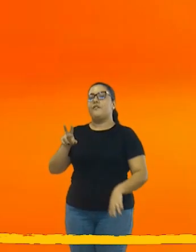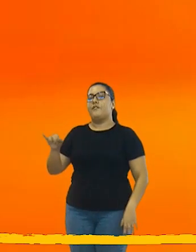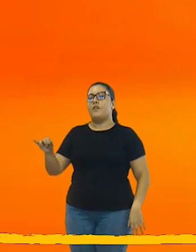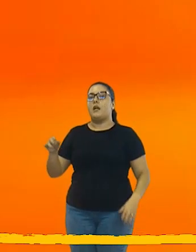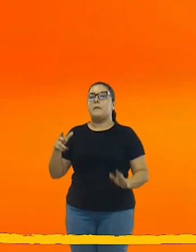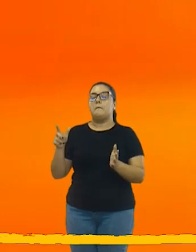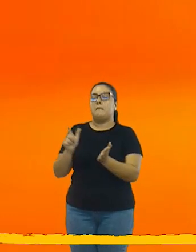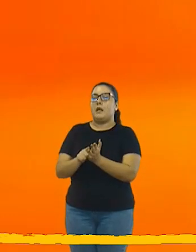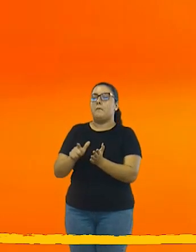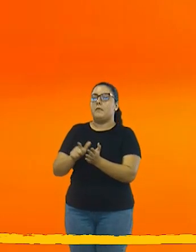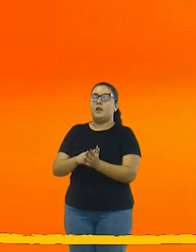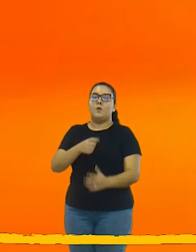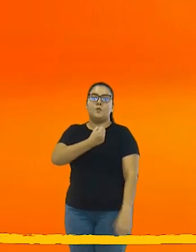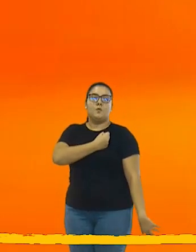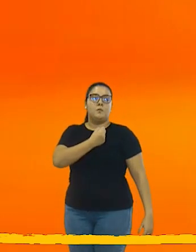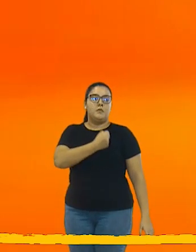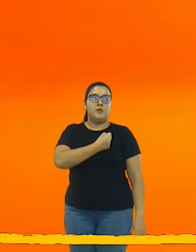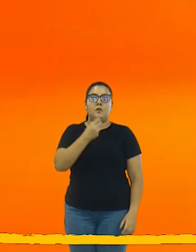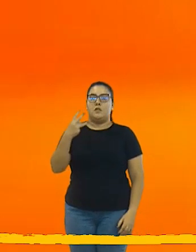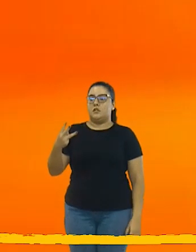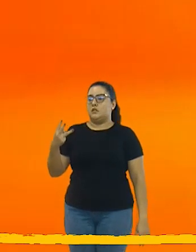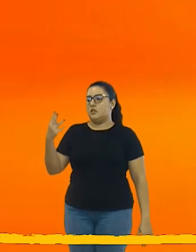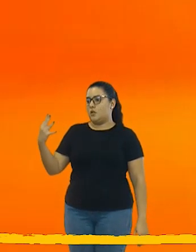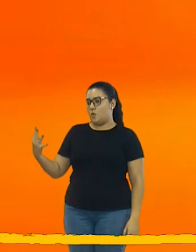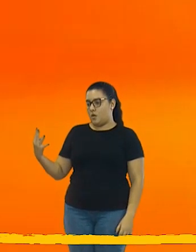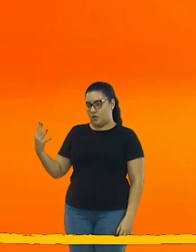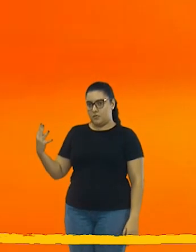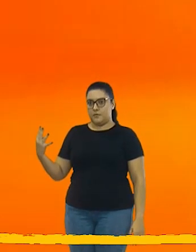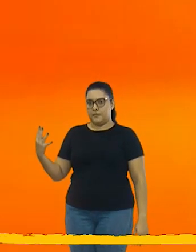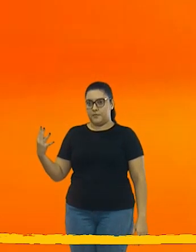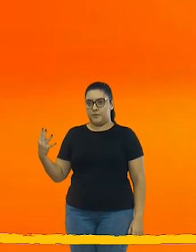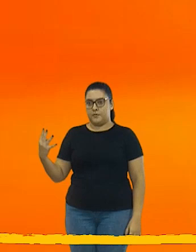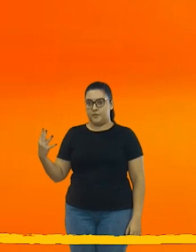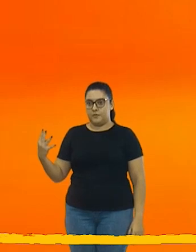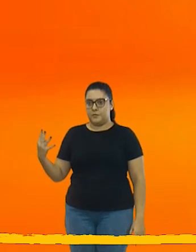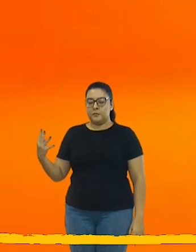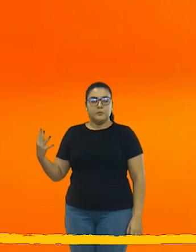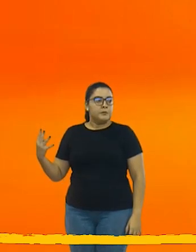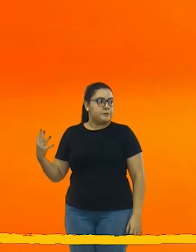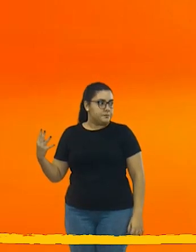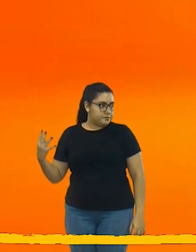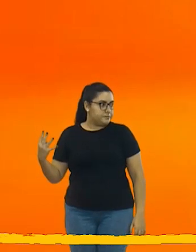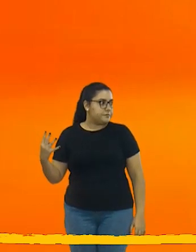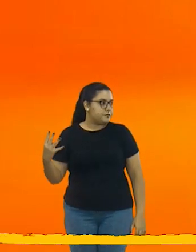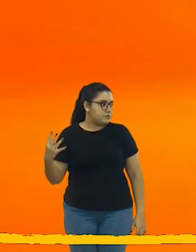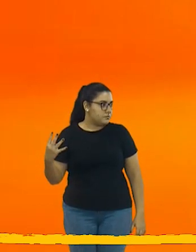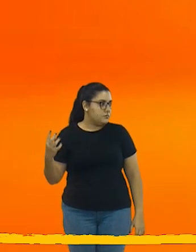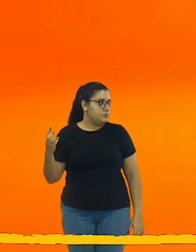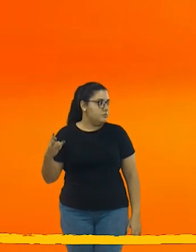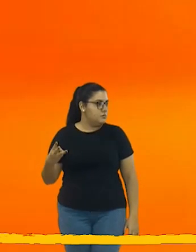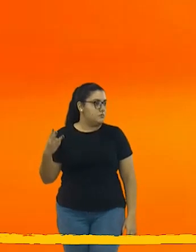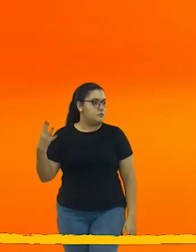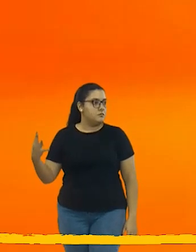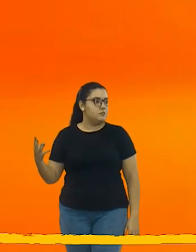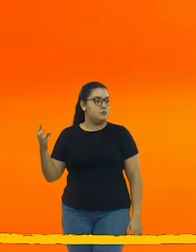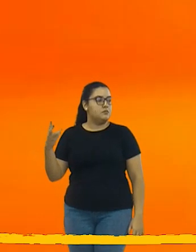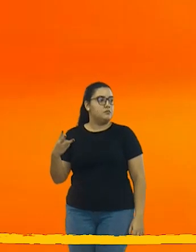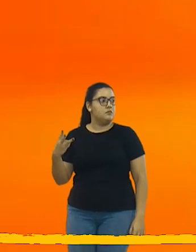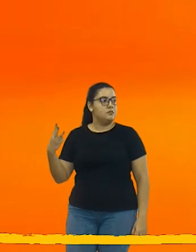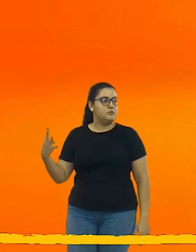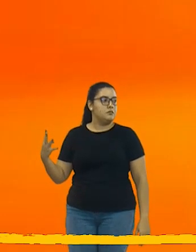na página de número 34, na página de número 34,